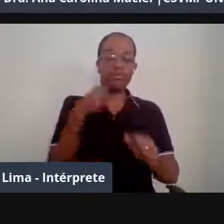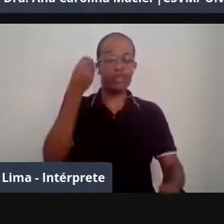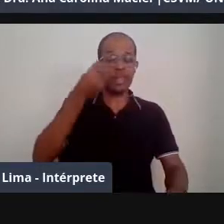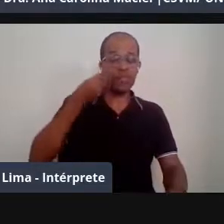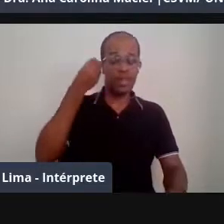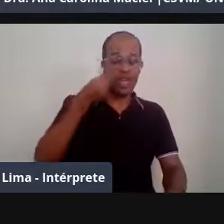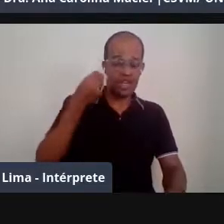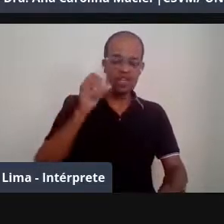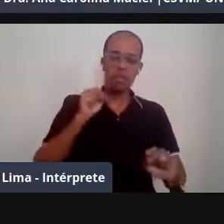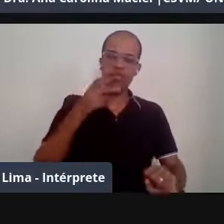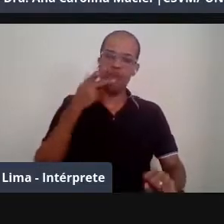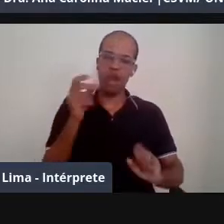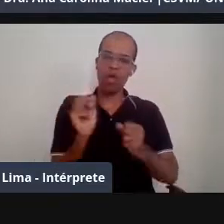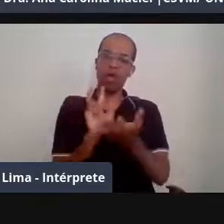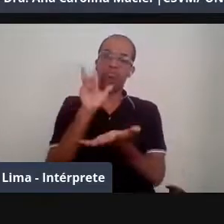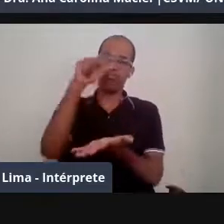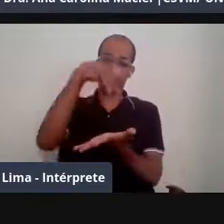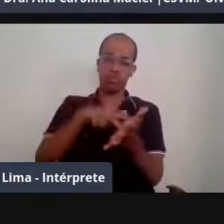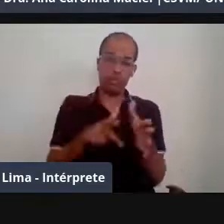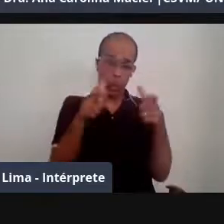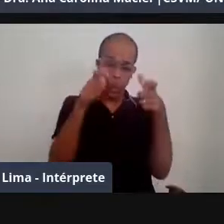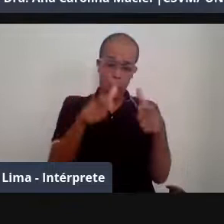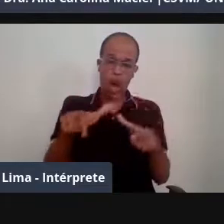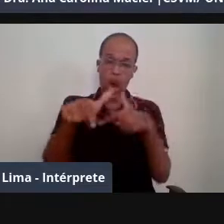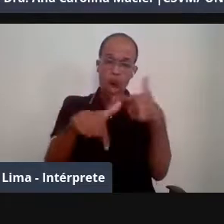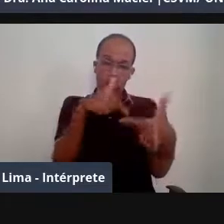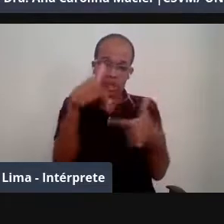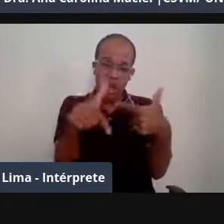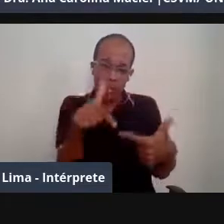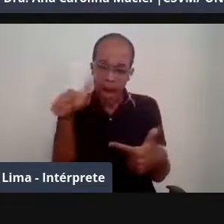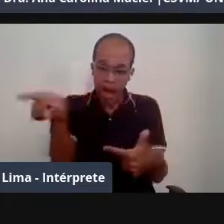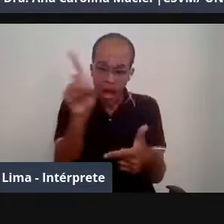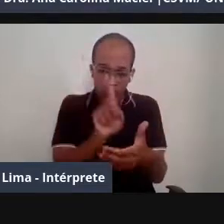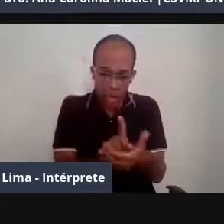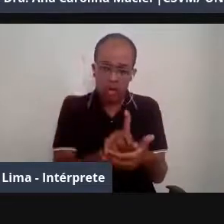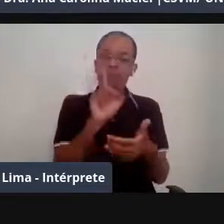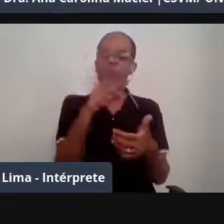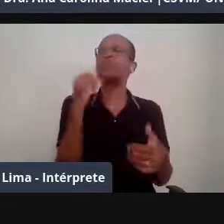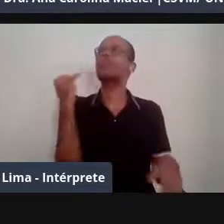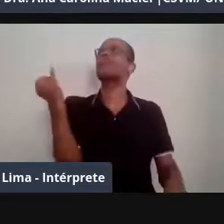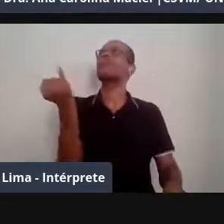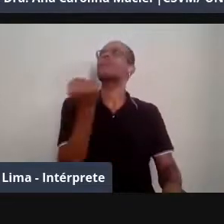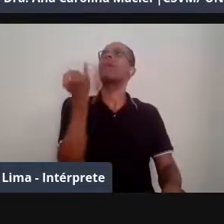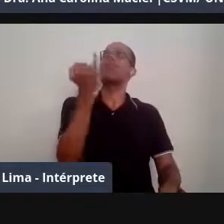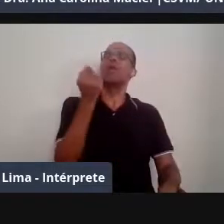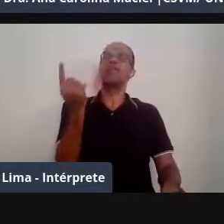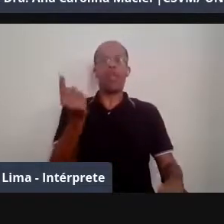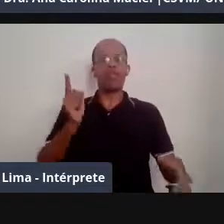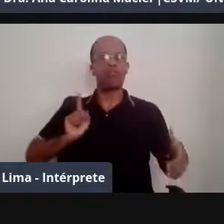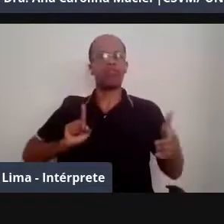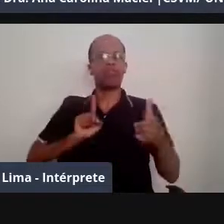que estar inserido no mercado de trabalho é fundamental para a integração, né,